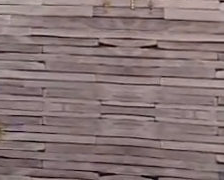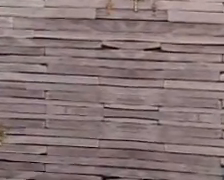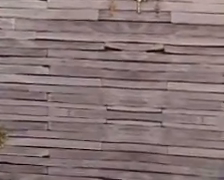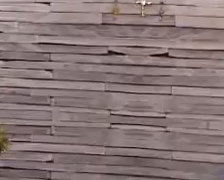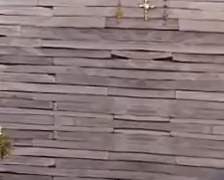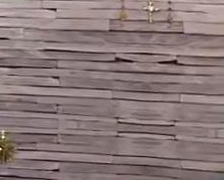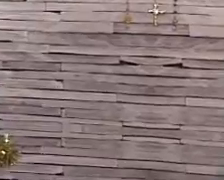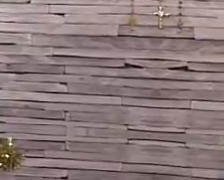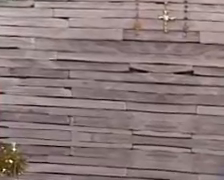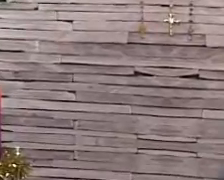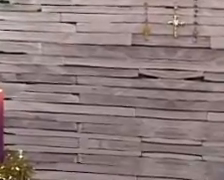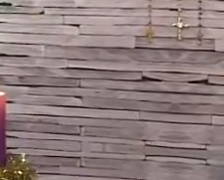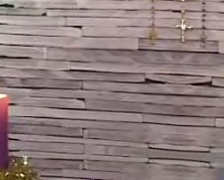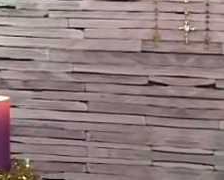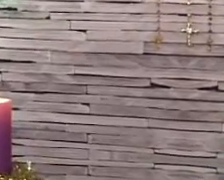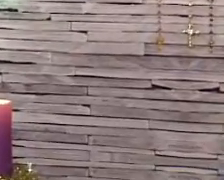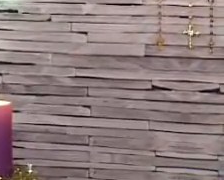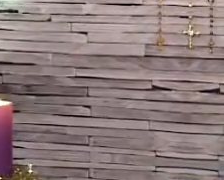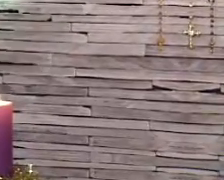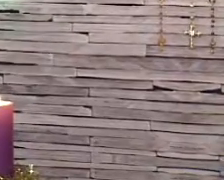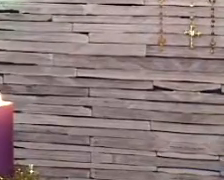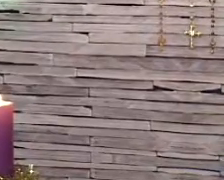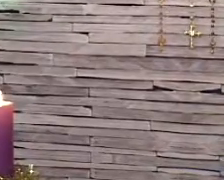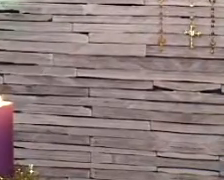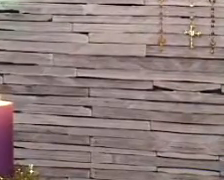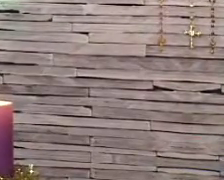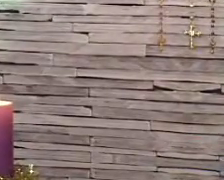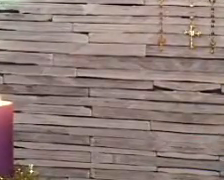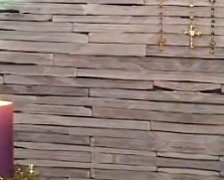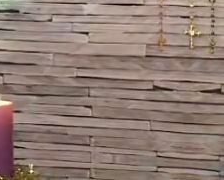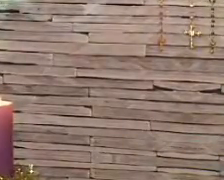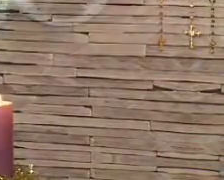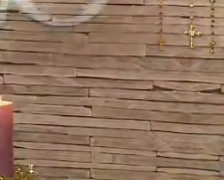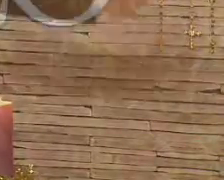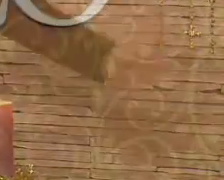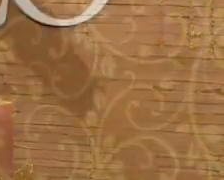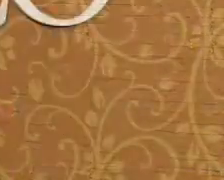às 6 da tarde. Deus lhe abençoe, até amanhã e salve Maria! Música.